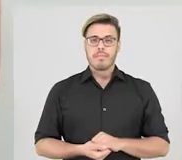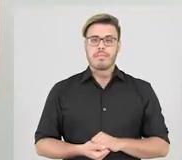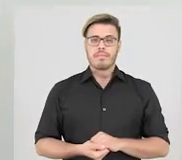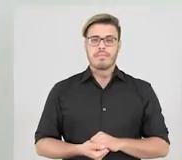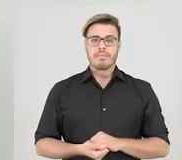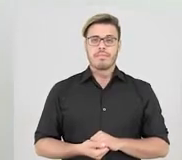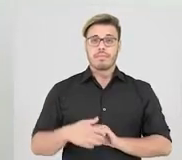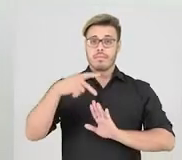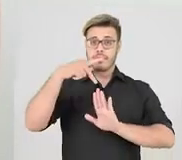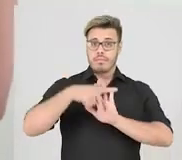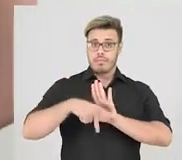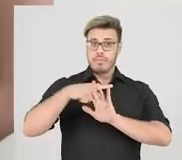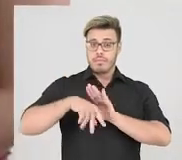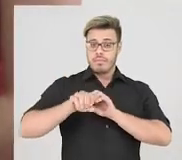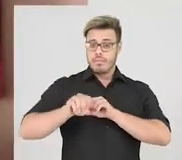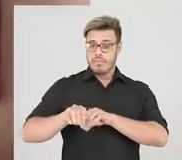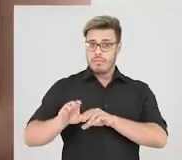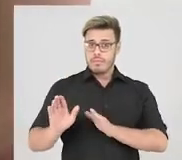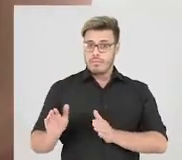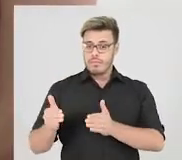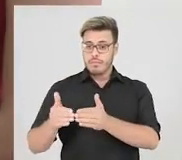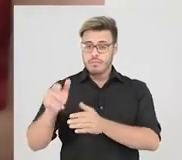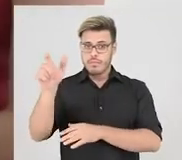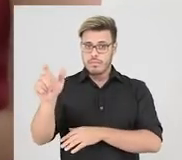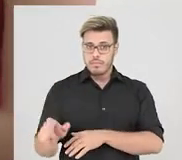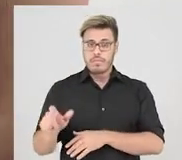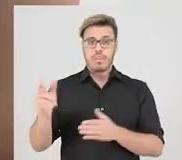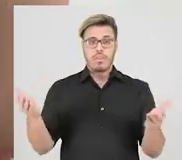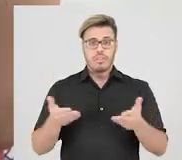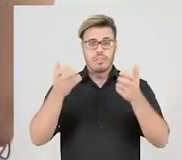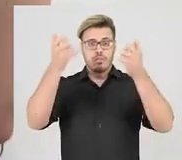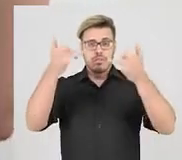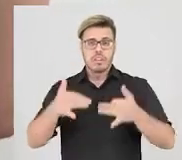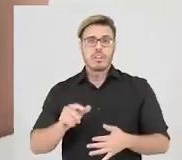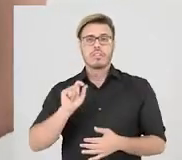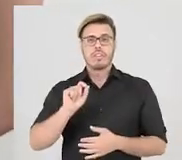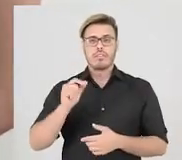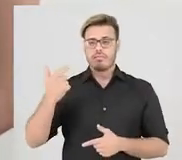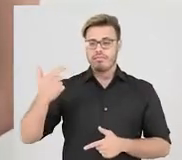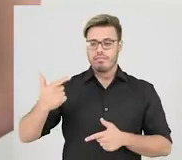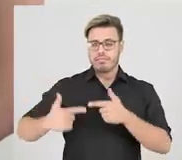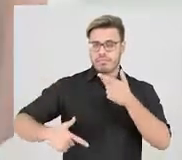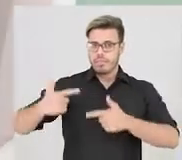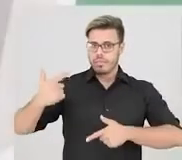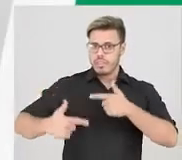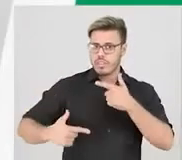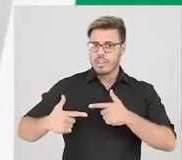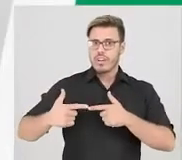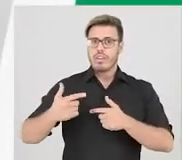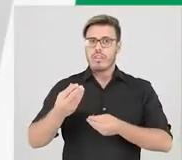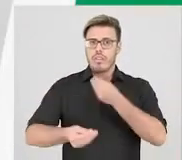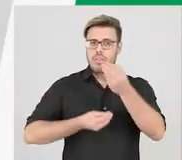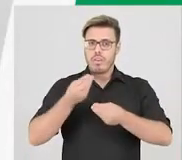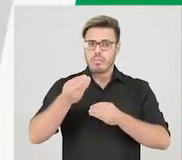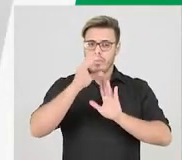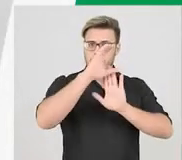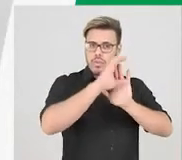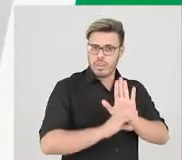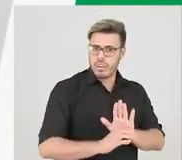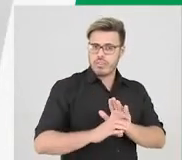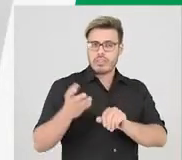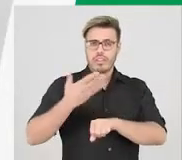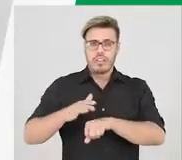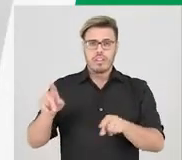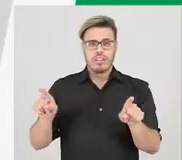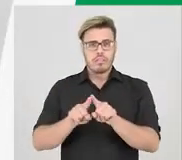O plano educacional individualizado que nós vamos falar hoje, nós vamos falar sobre um diálogo entre as práticas curriculares e o processo de